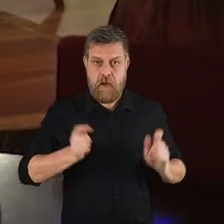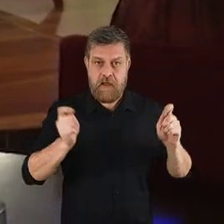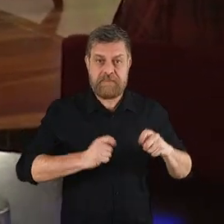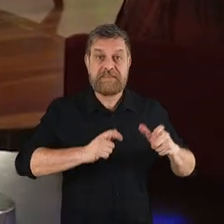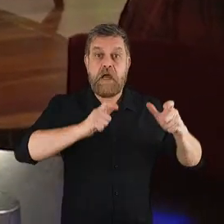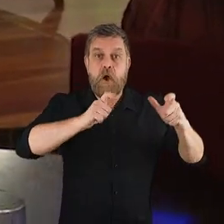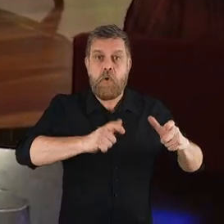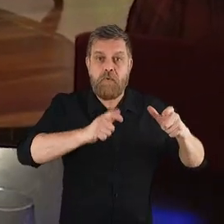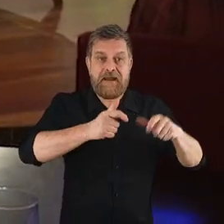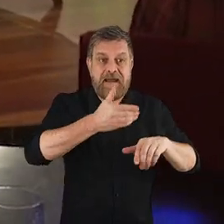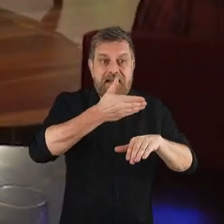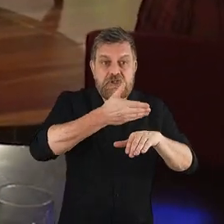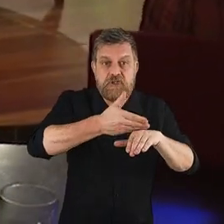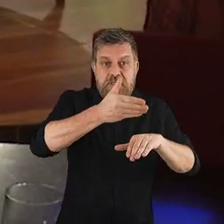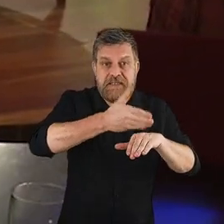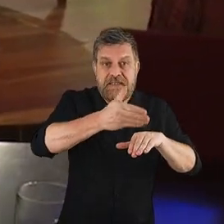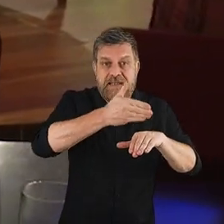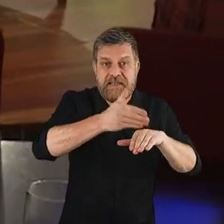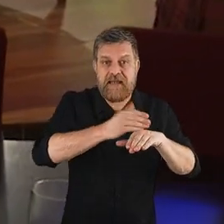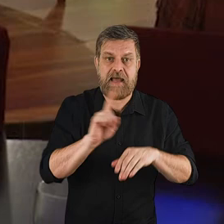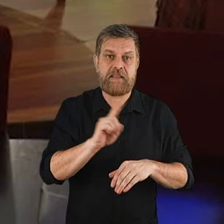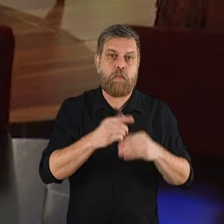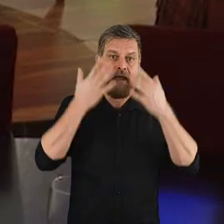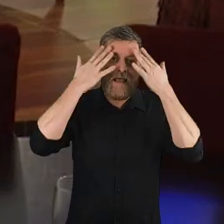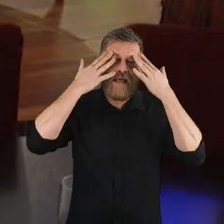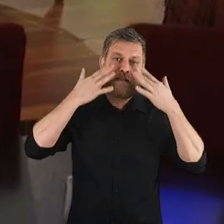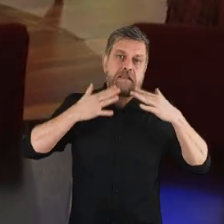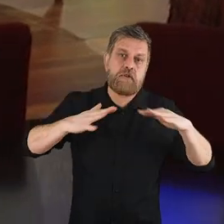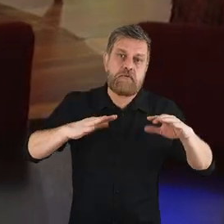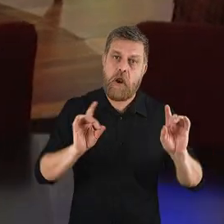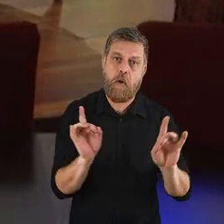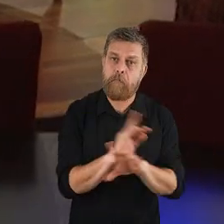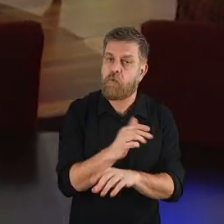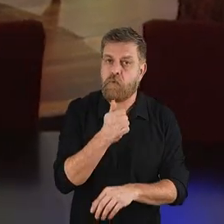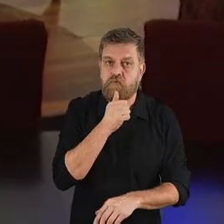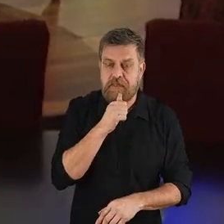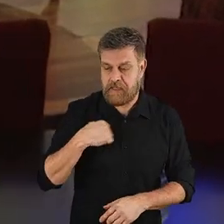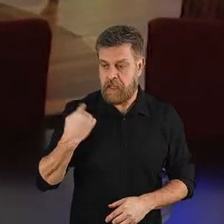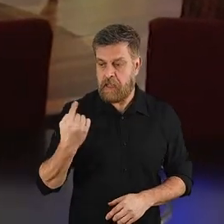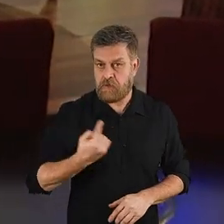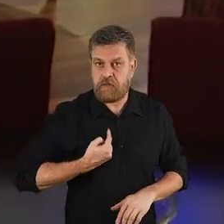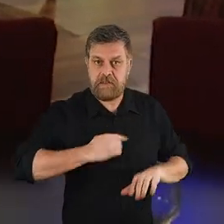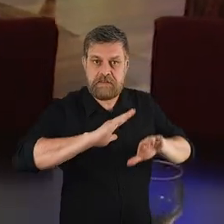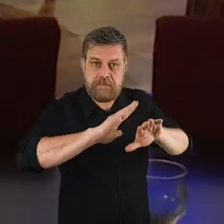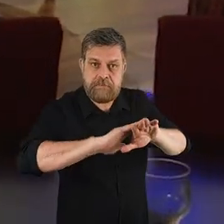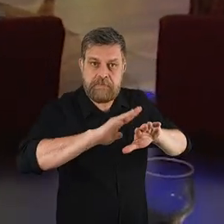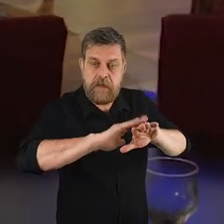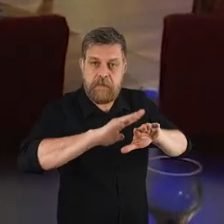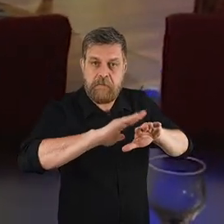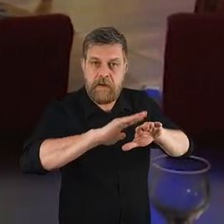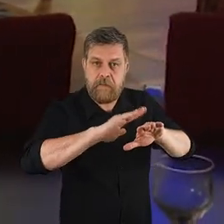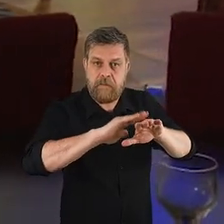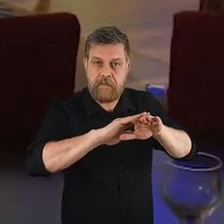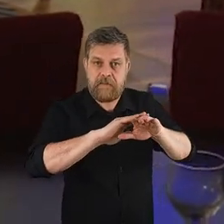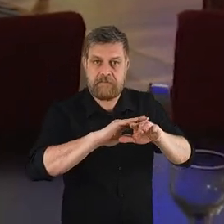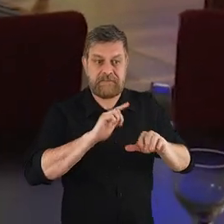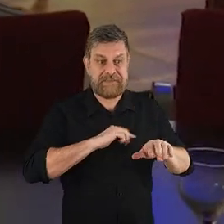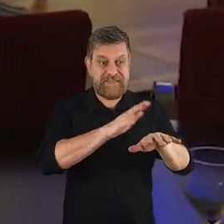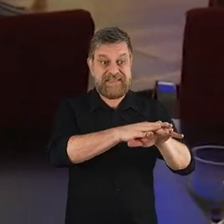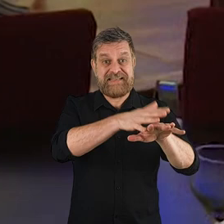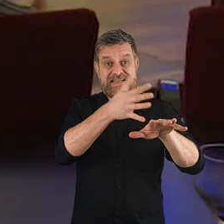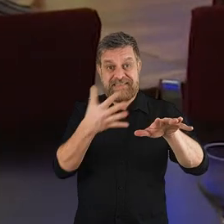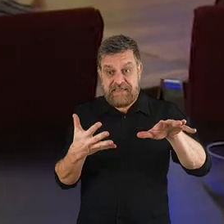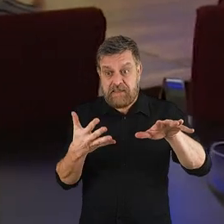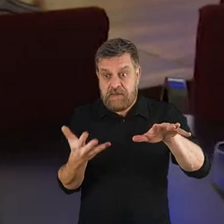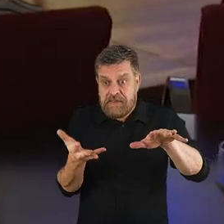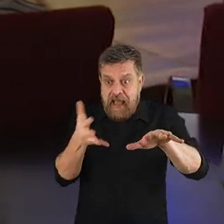espaço treinado, né, gente? Já falei que isso não é natural, isso não está pronto, a gente produz essa agregação, exercícios